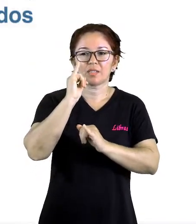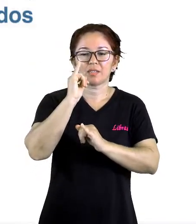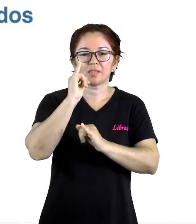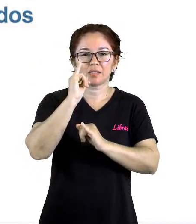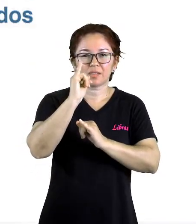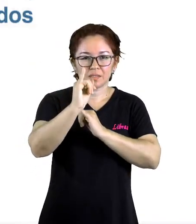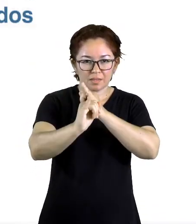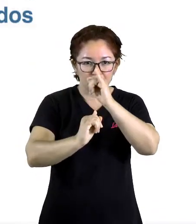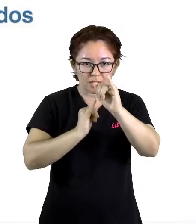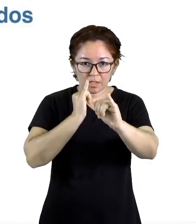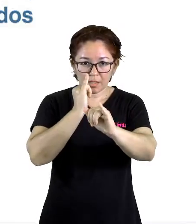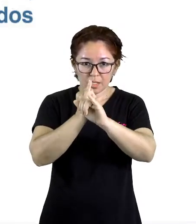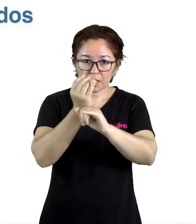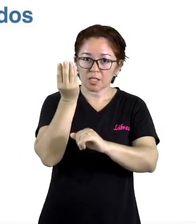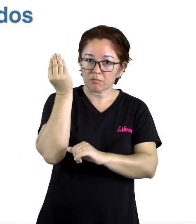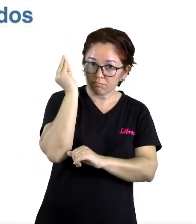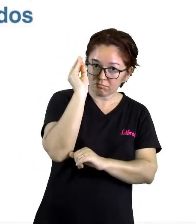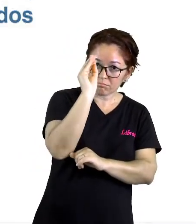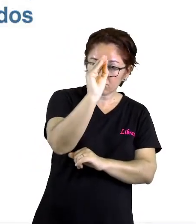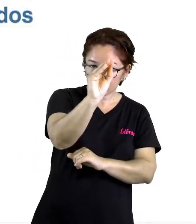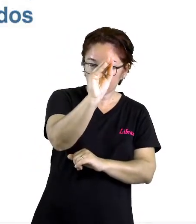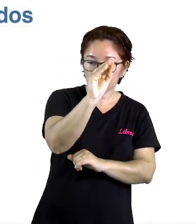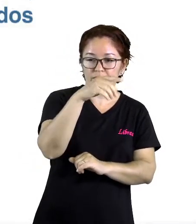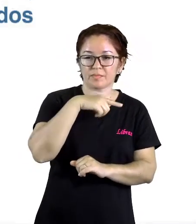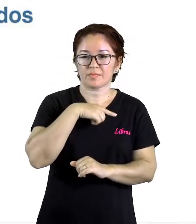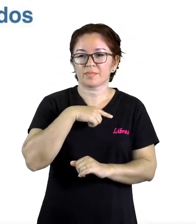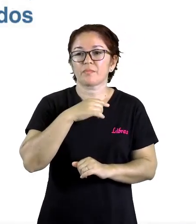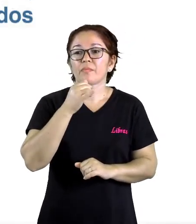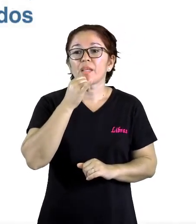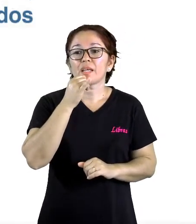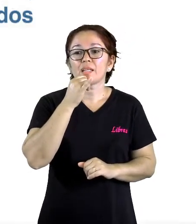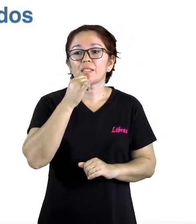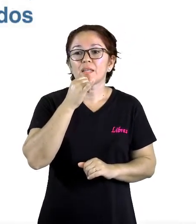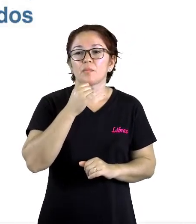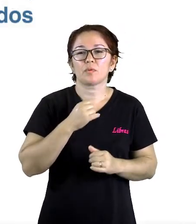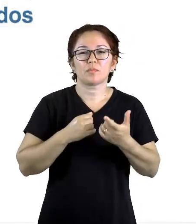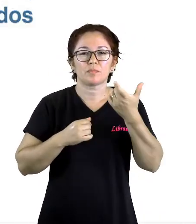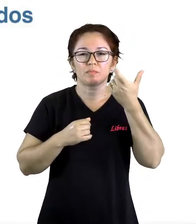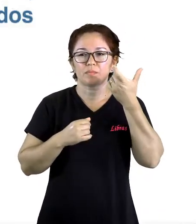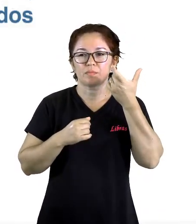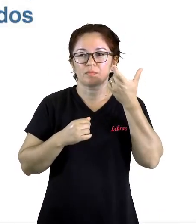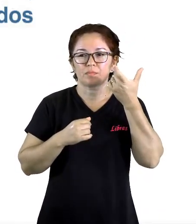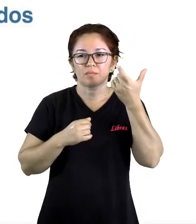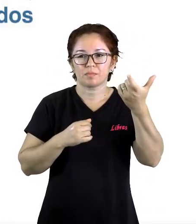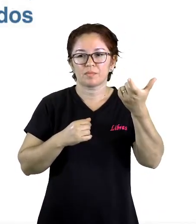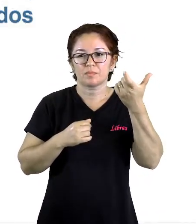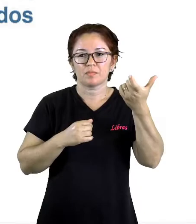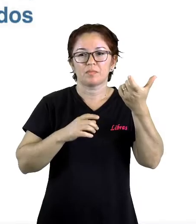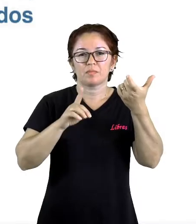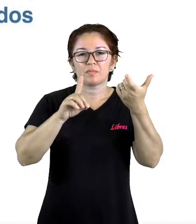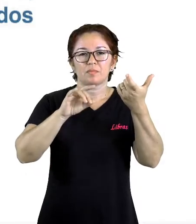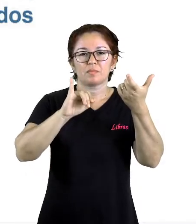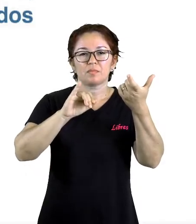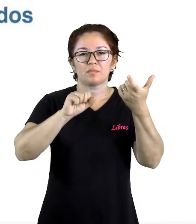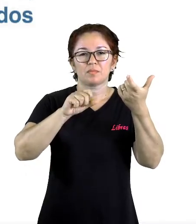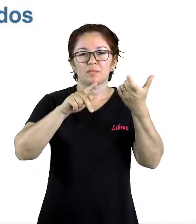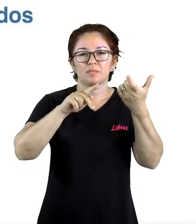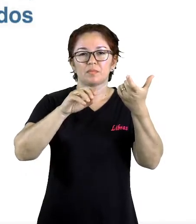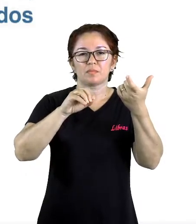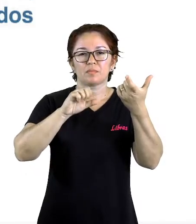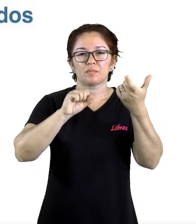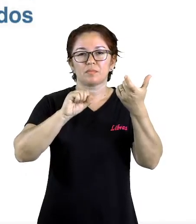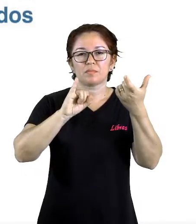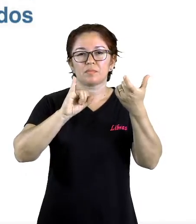que está lá na linha 1 com a internet, onde ela deu ideia de lugar onde esses arquivos ficam,